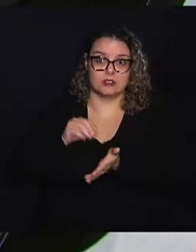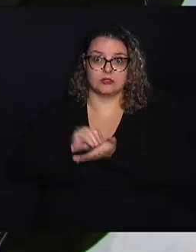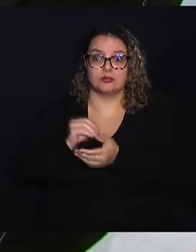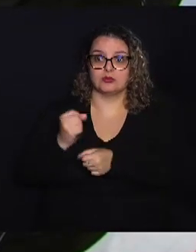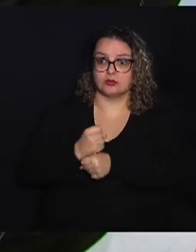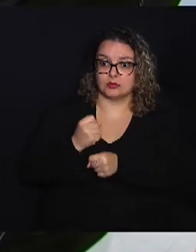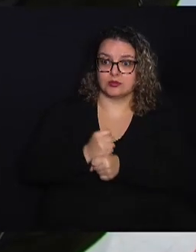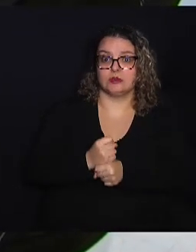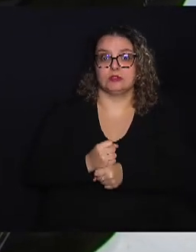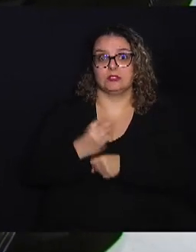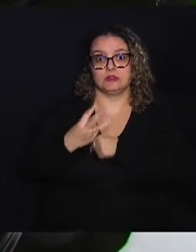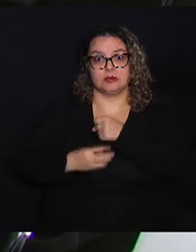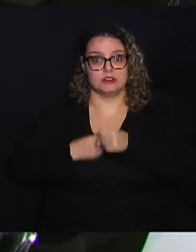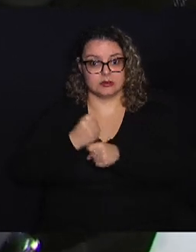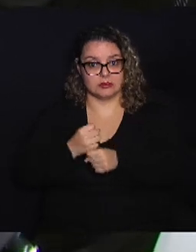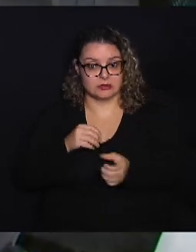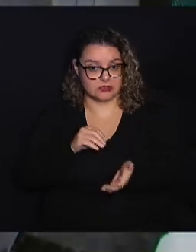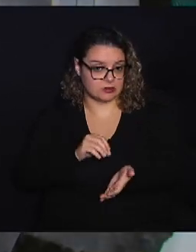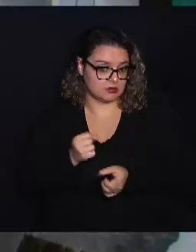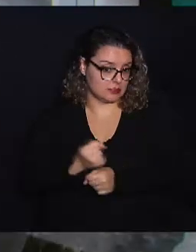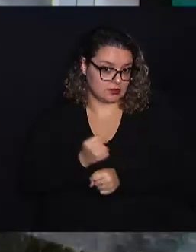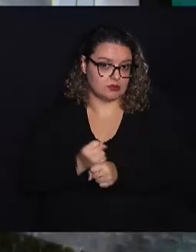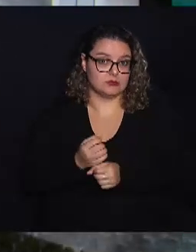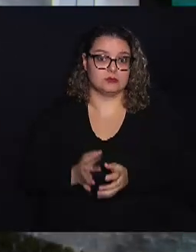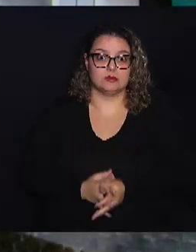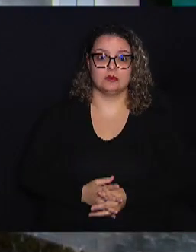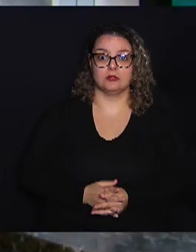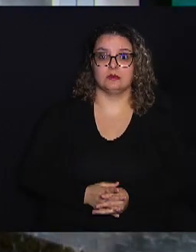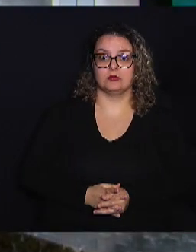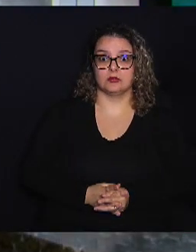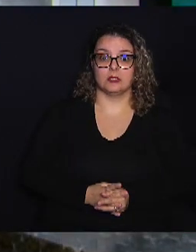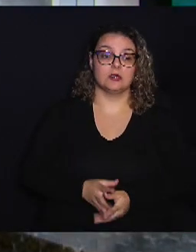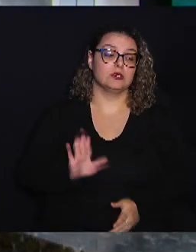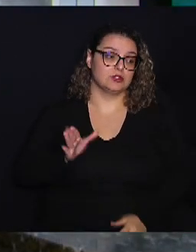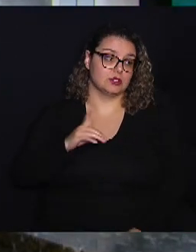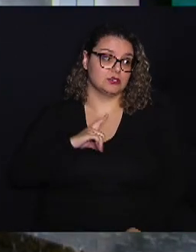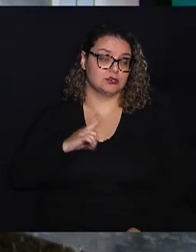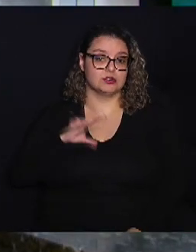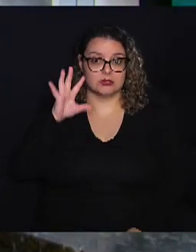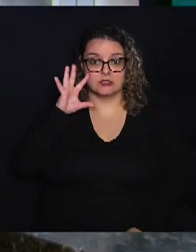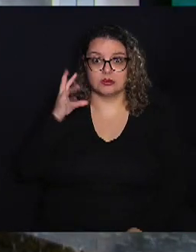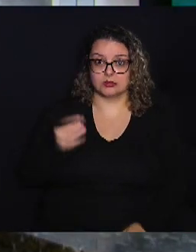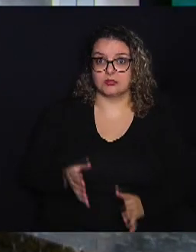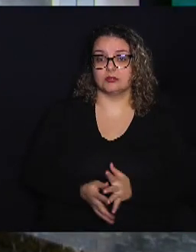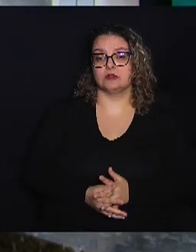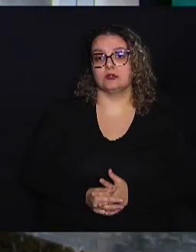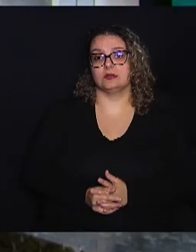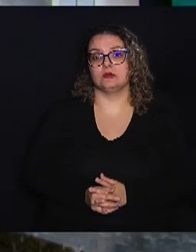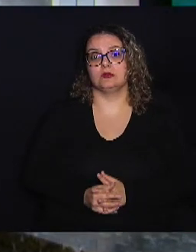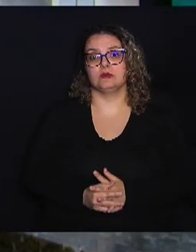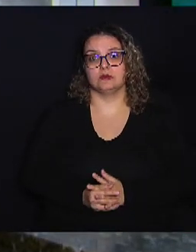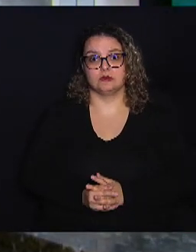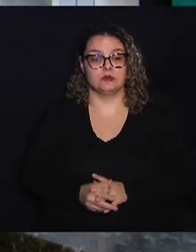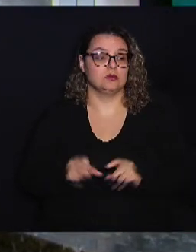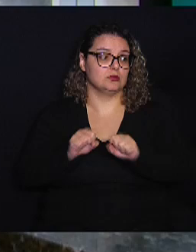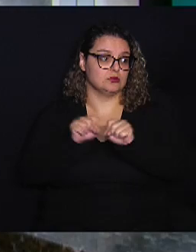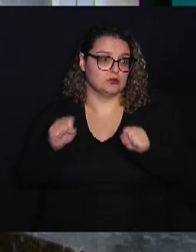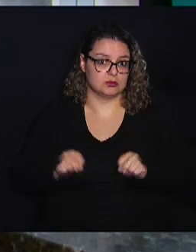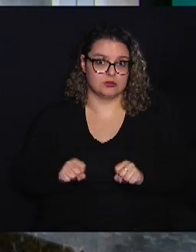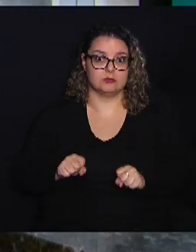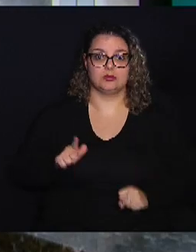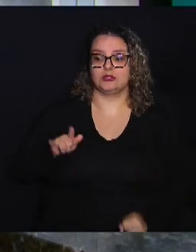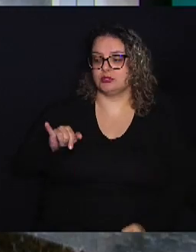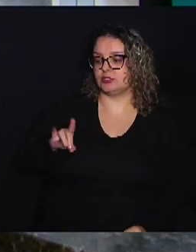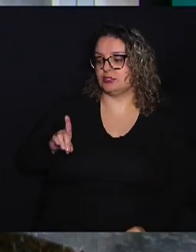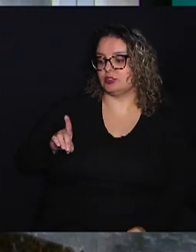nesses últimos 3 anos. E aí já se tinha esse conhecimento de que o sistema digestivo dos mamíferos